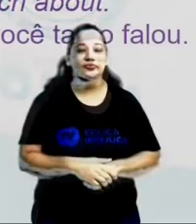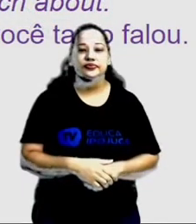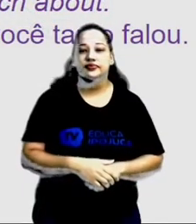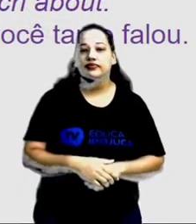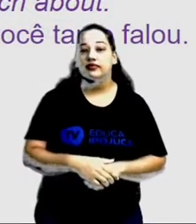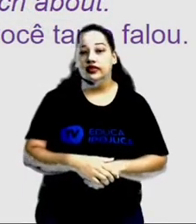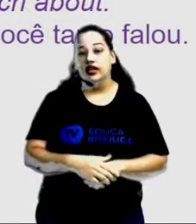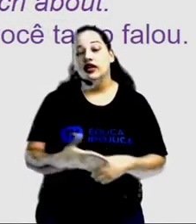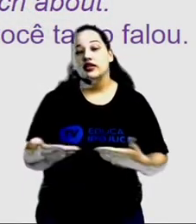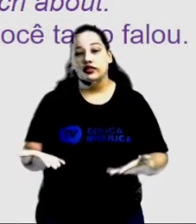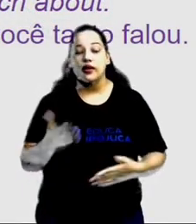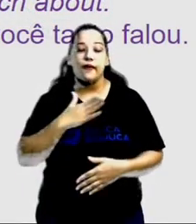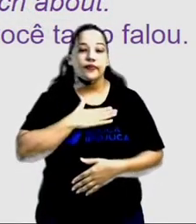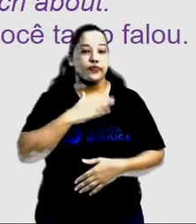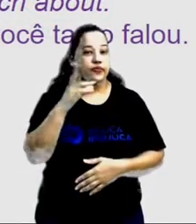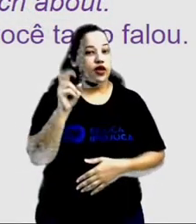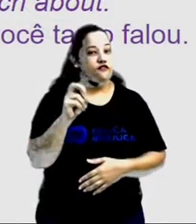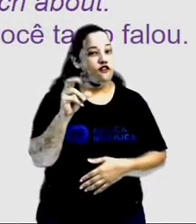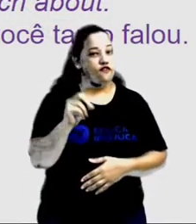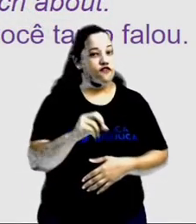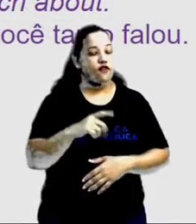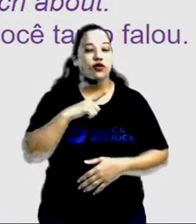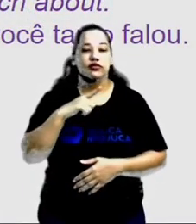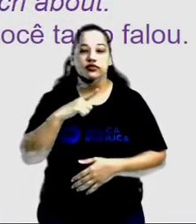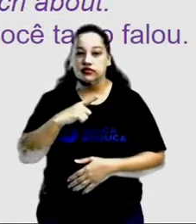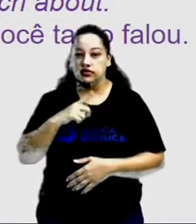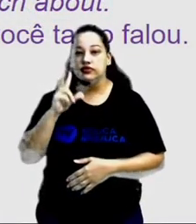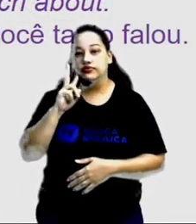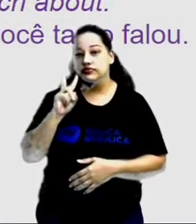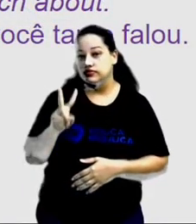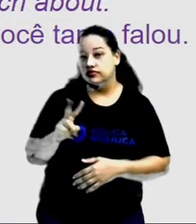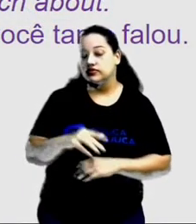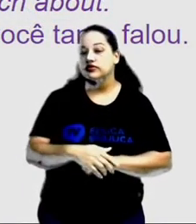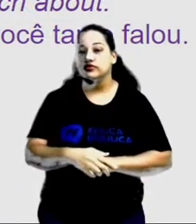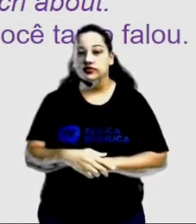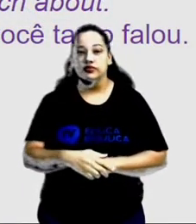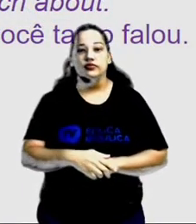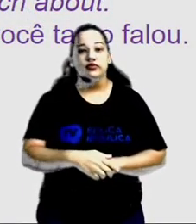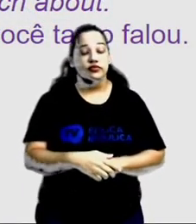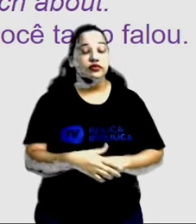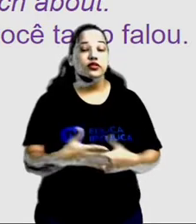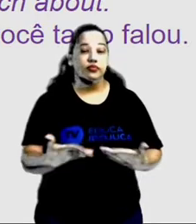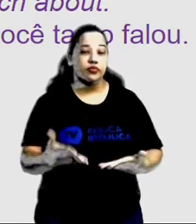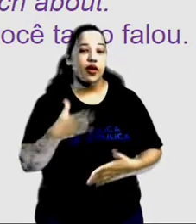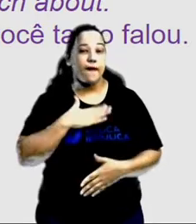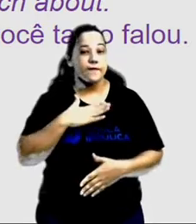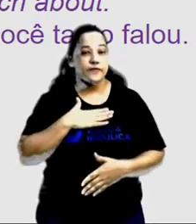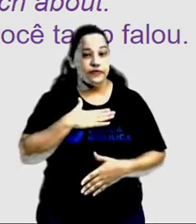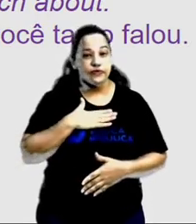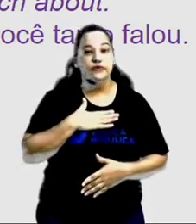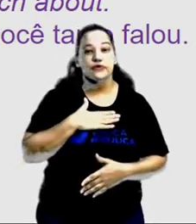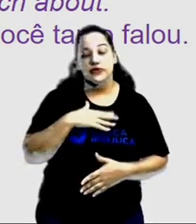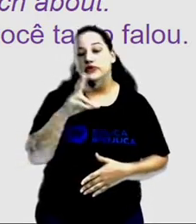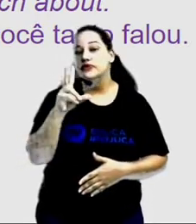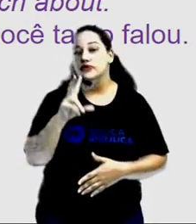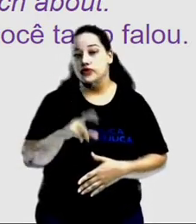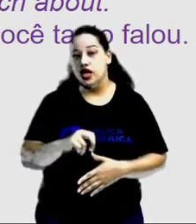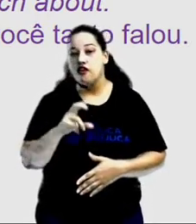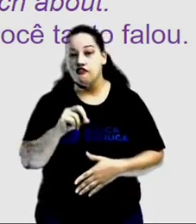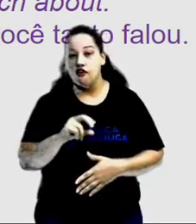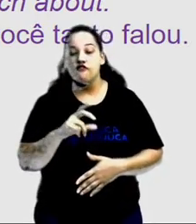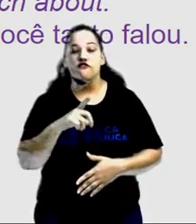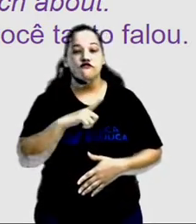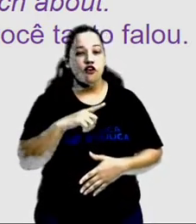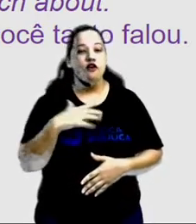que é minha avó, né, minha vovó, is crazy about classic movies. A minha avó, ela é louca por